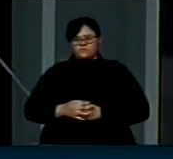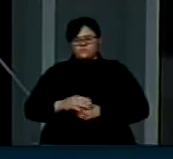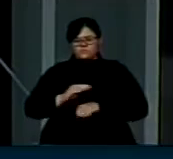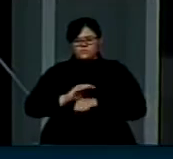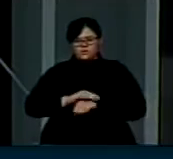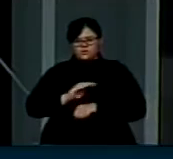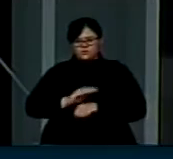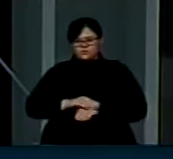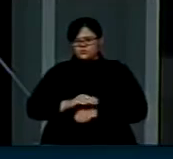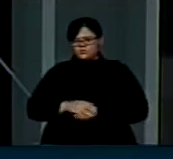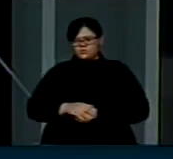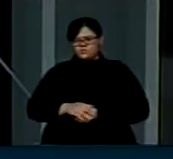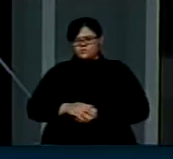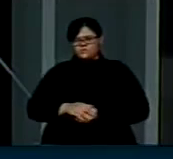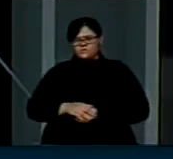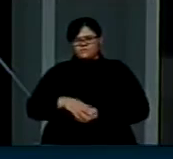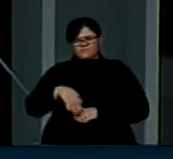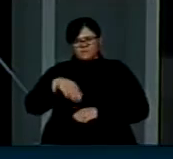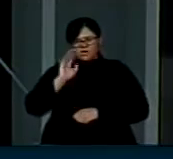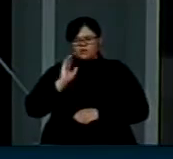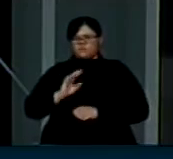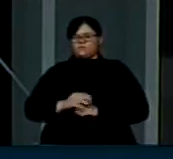mais de meio milhão